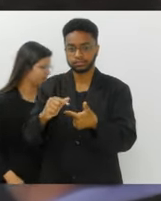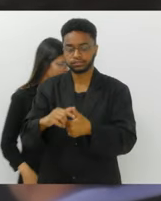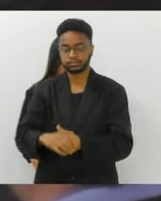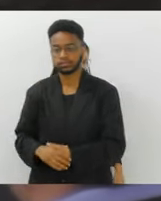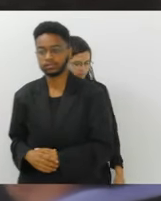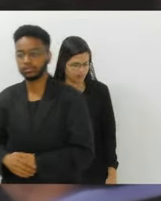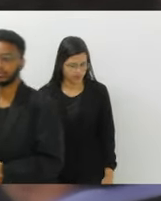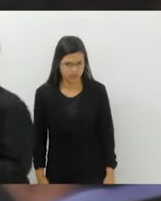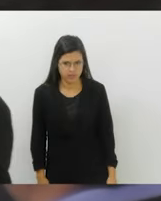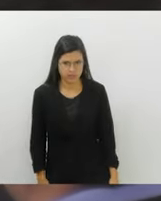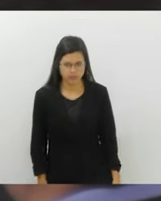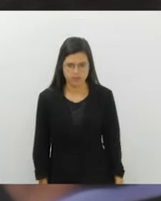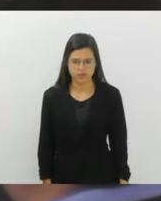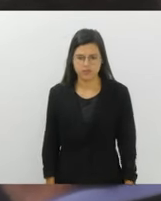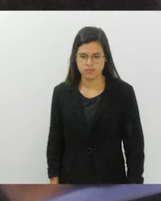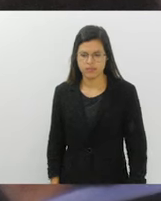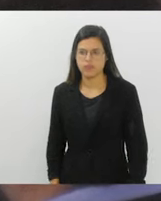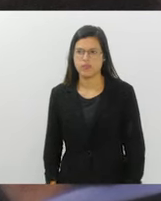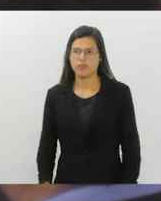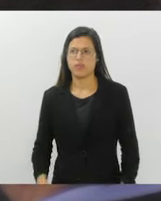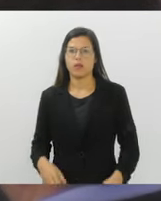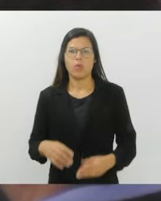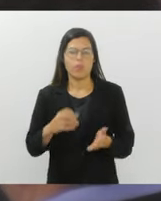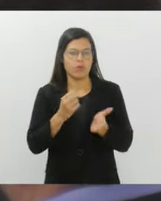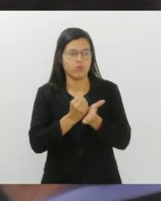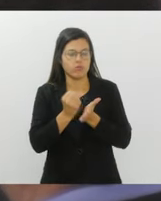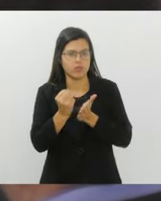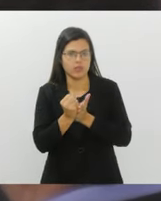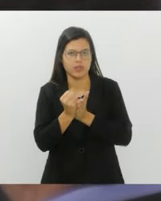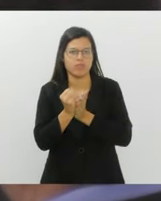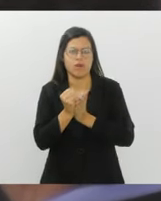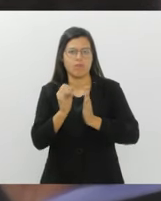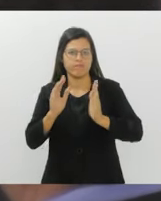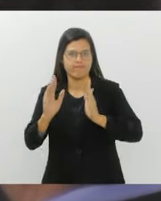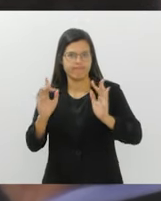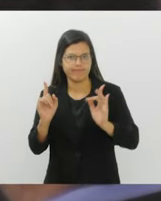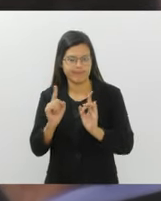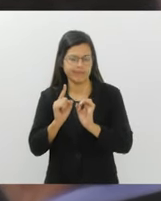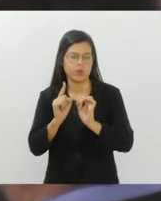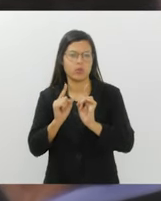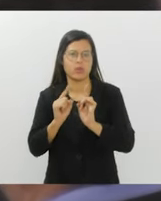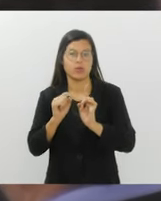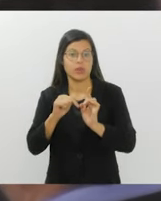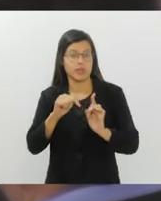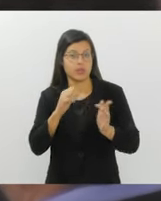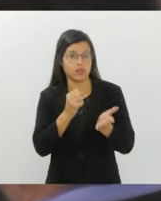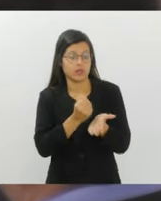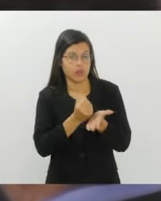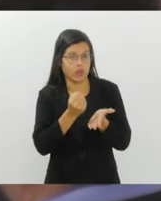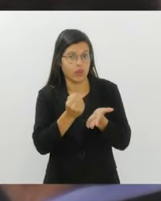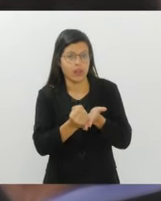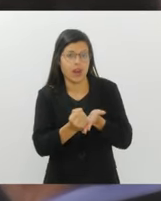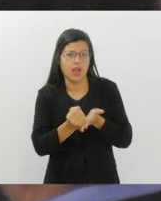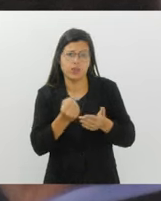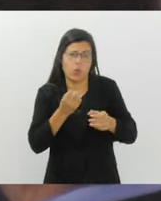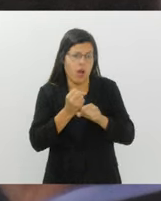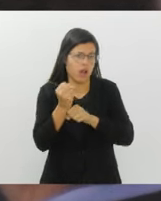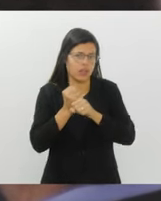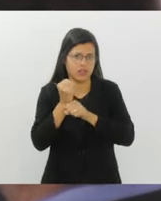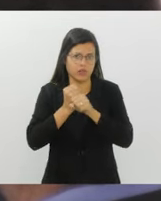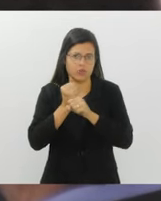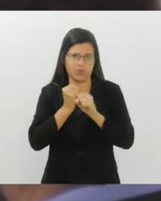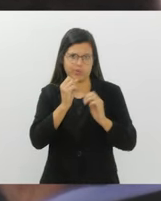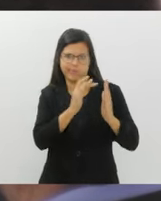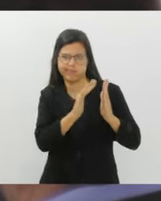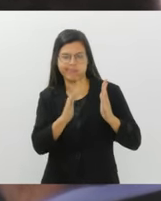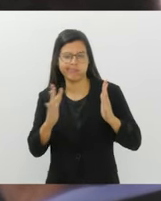que dura 12 meses, uma contratação de curto prazo, um contrato de concessão ele dura dezenas de anos, né?